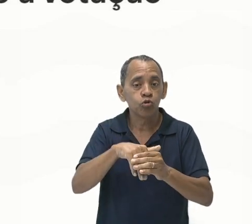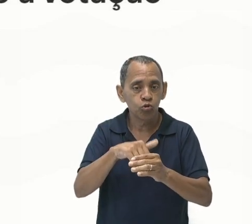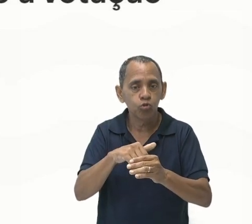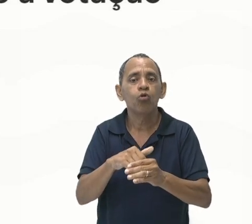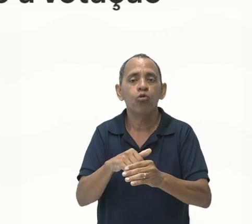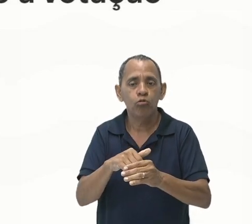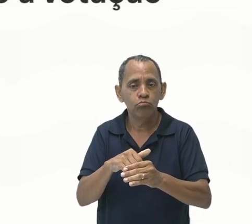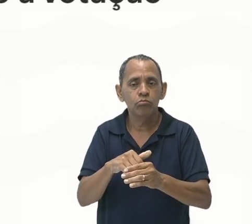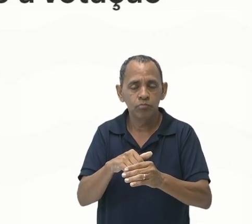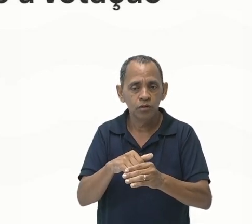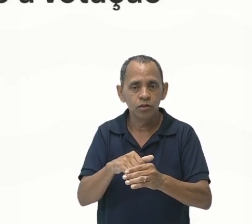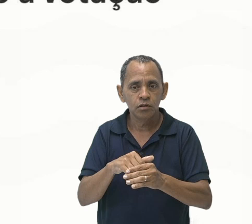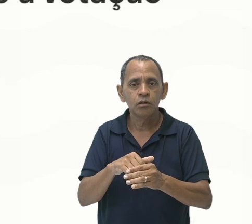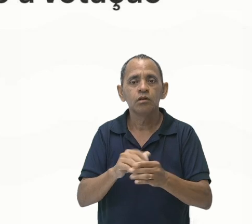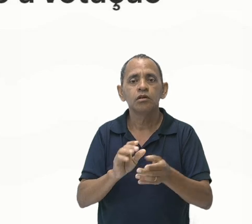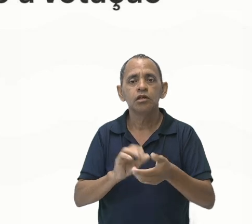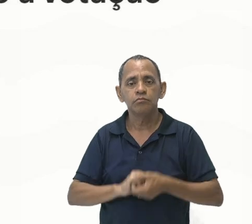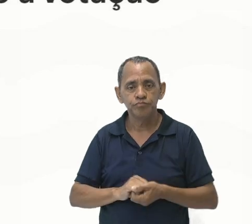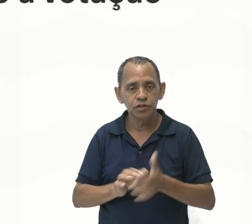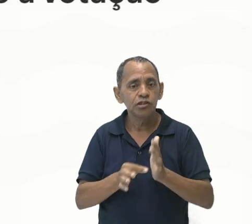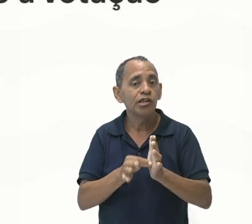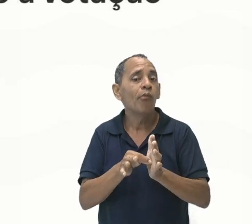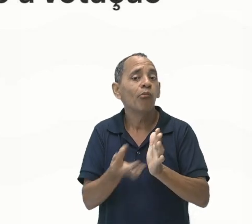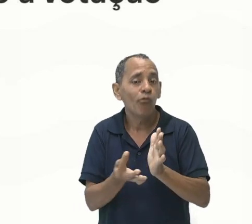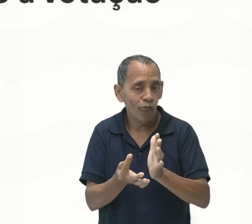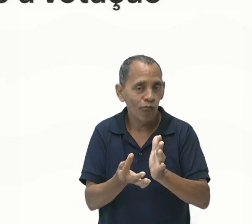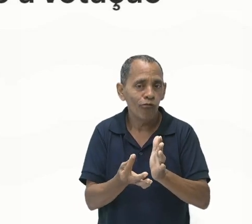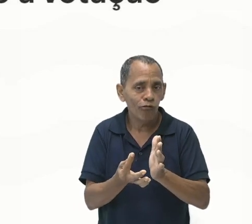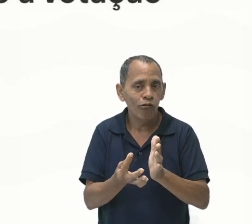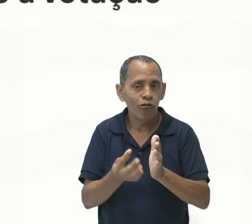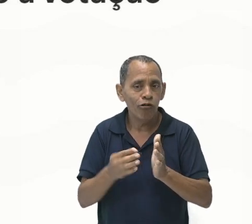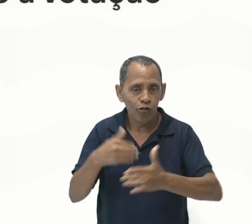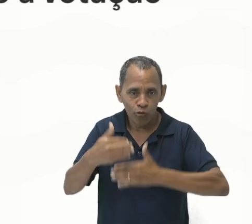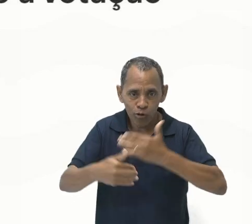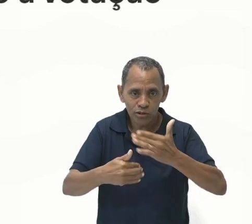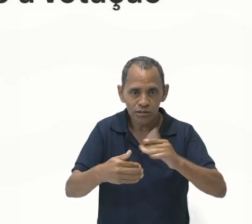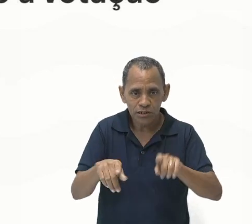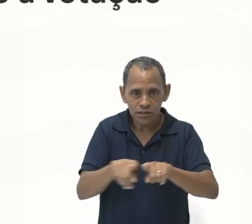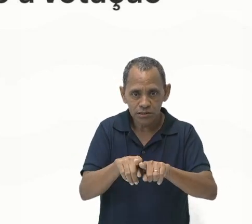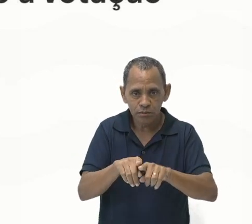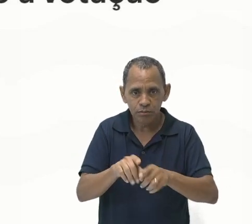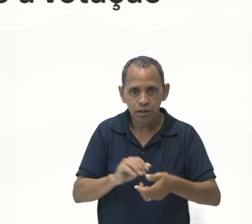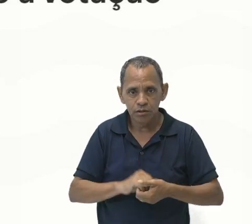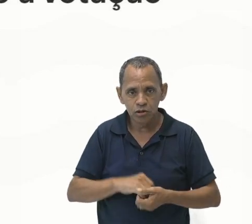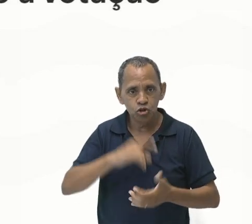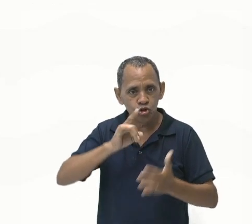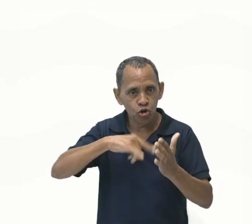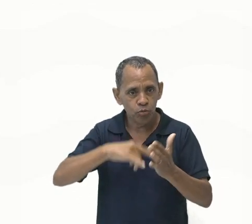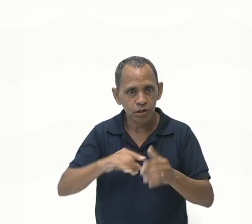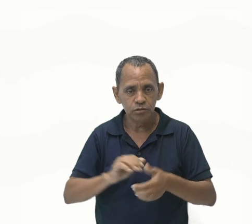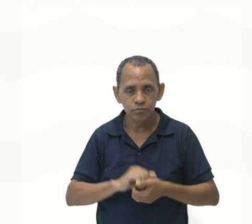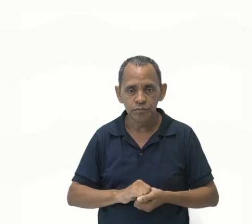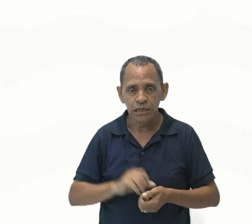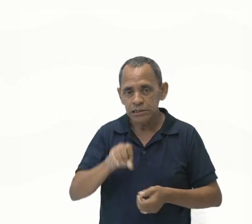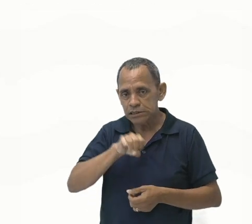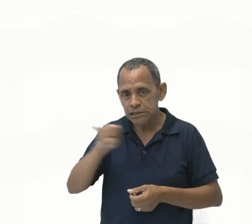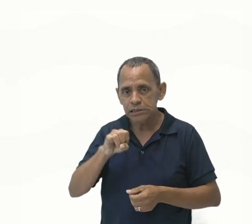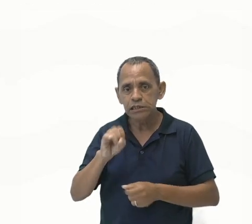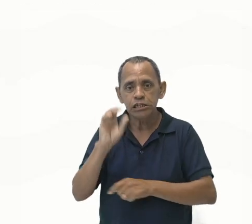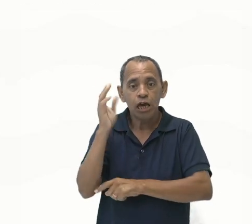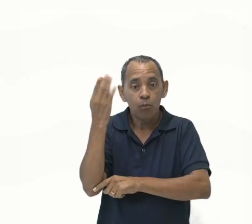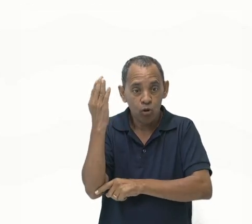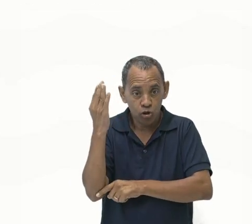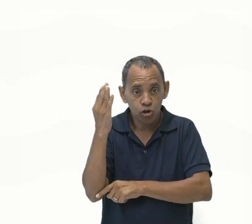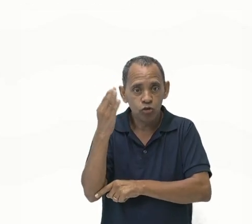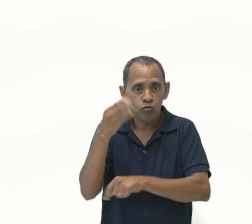e aprovou a entrada da Bolívia, mas existe um trâmite até que esse processo ele finalize, certo? Com a possível entrada da Bolívia,